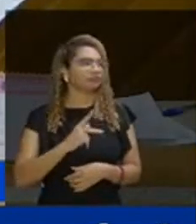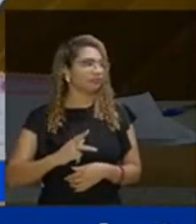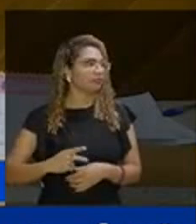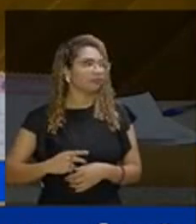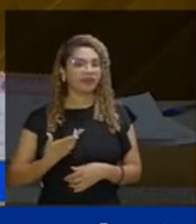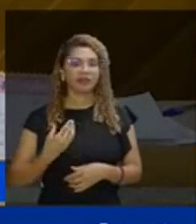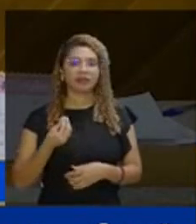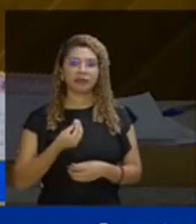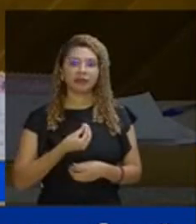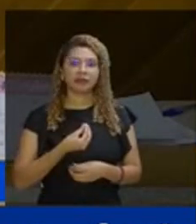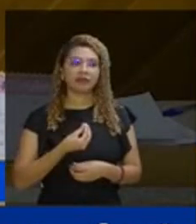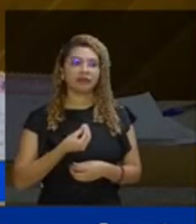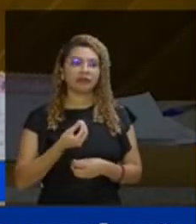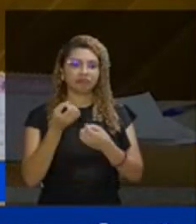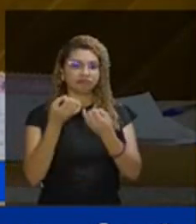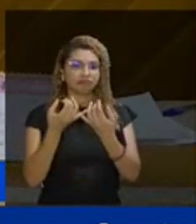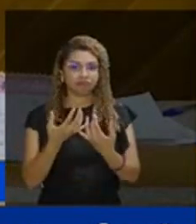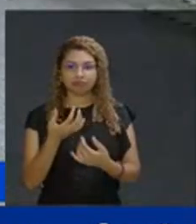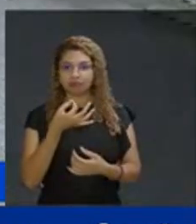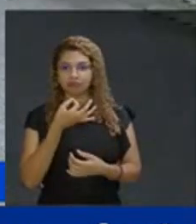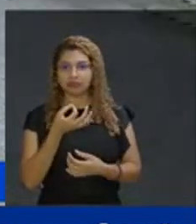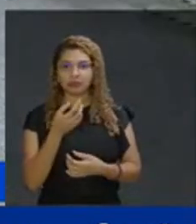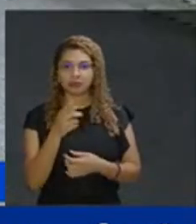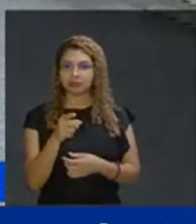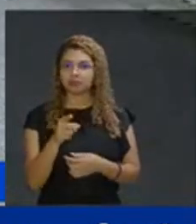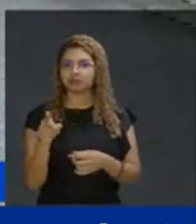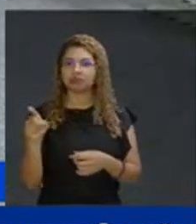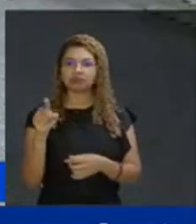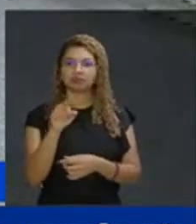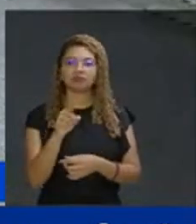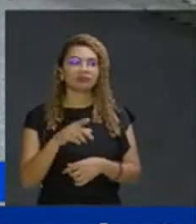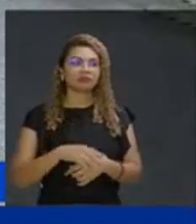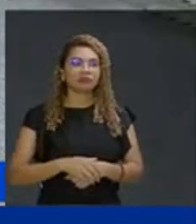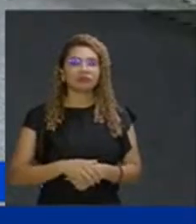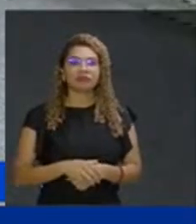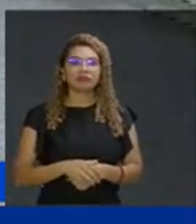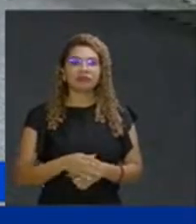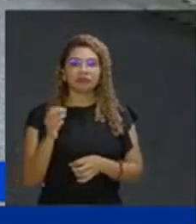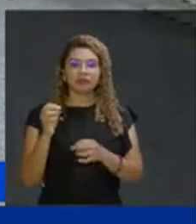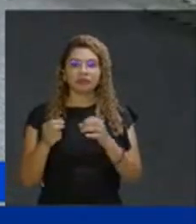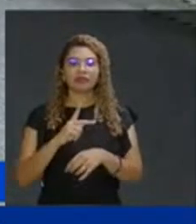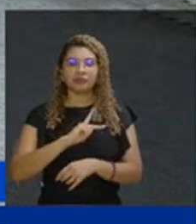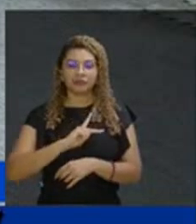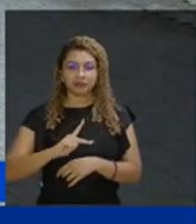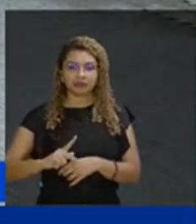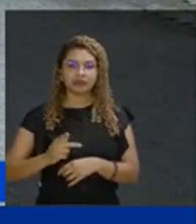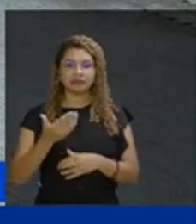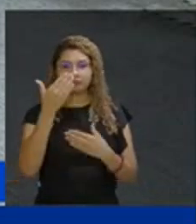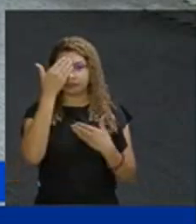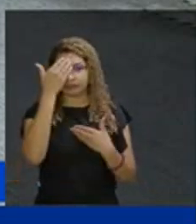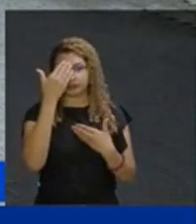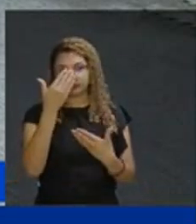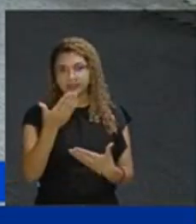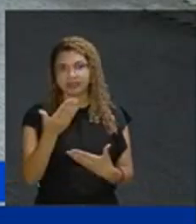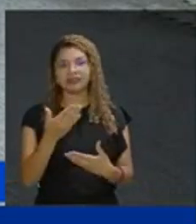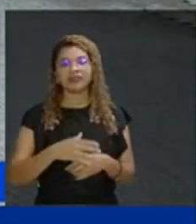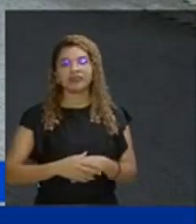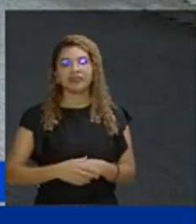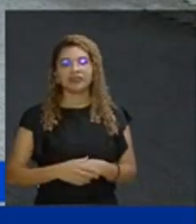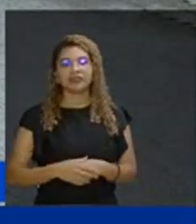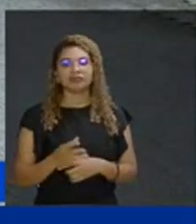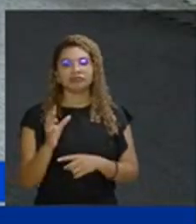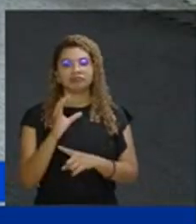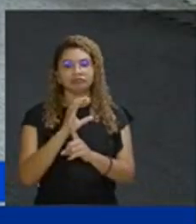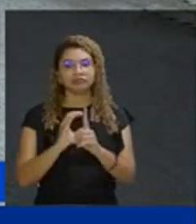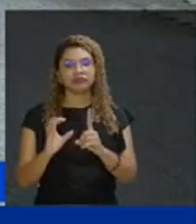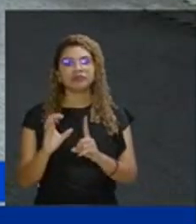demais componentes. Juiz Carlos Storck. Imagem para o plenário. A doutora Paola, agradecendo em nome da cidadania